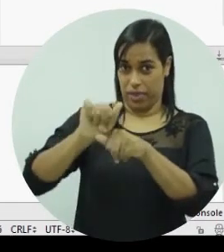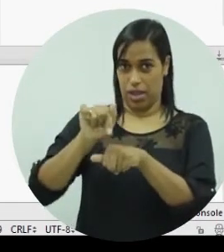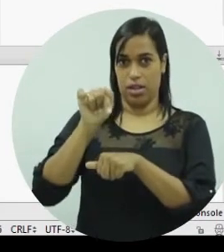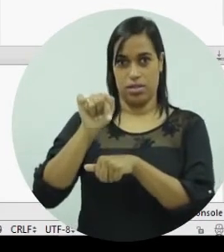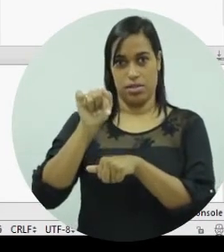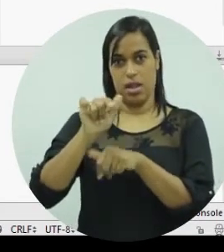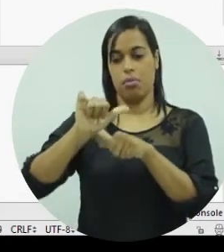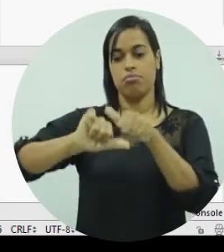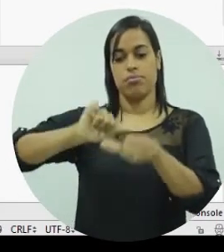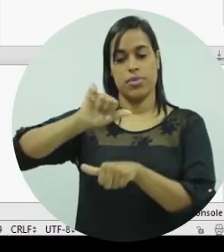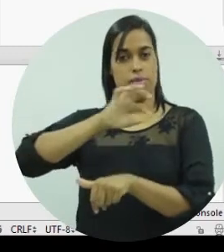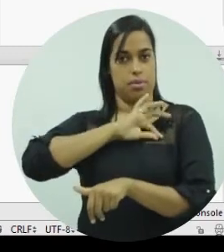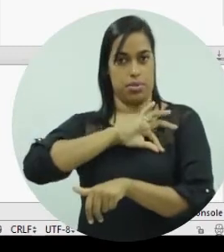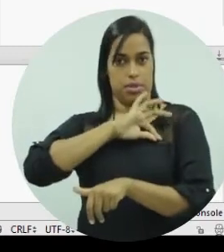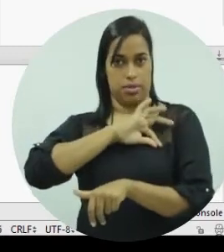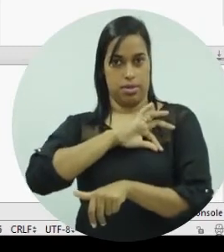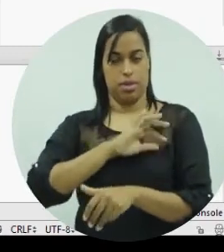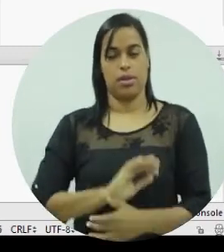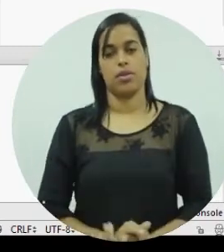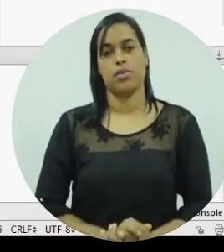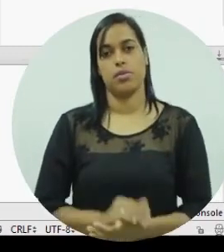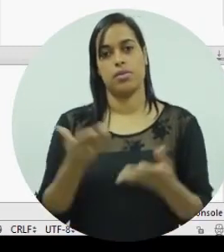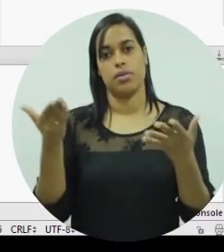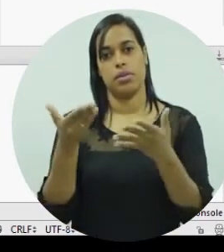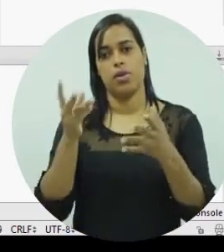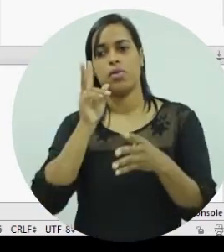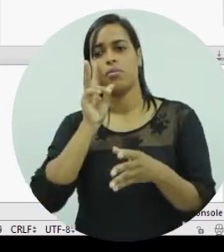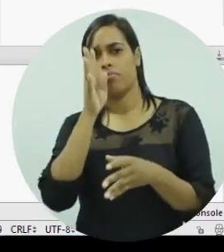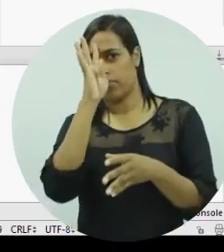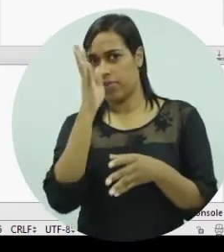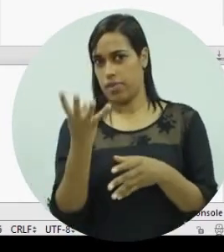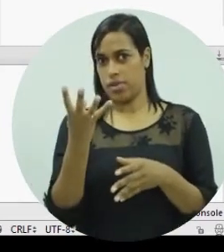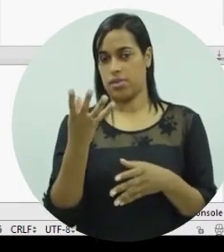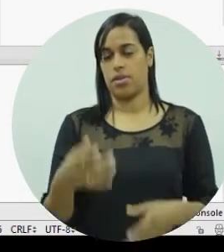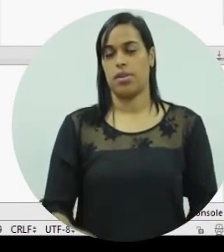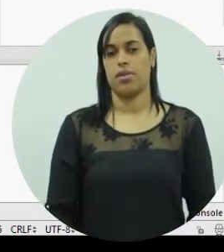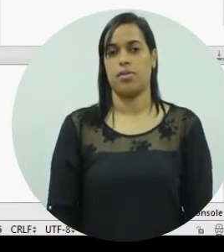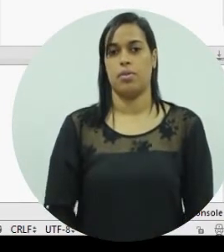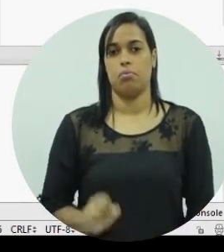salário. Agora vamos rodar e ver o resultado.